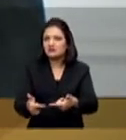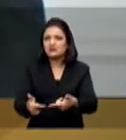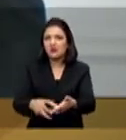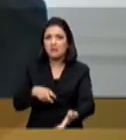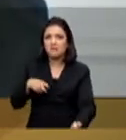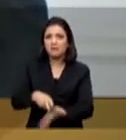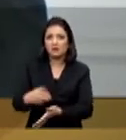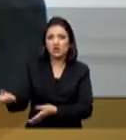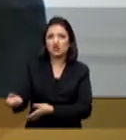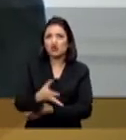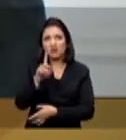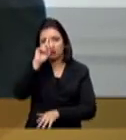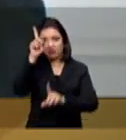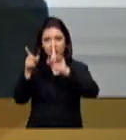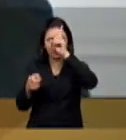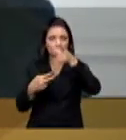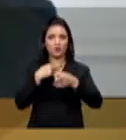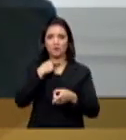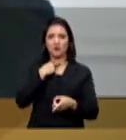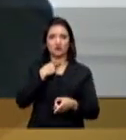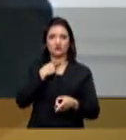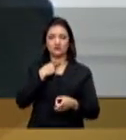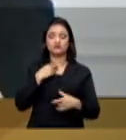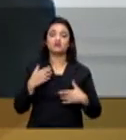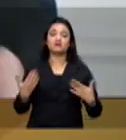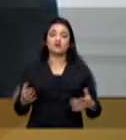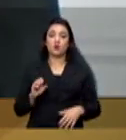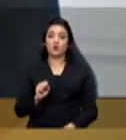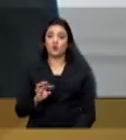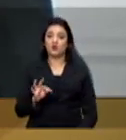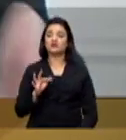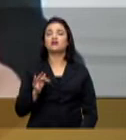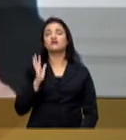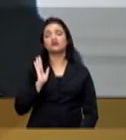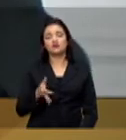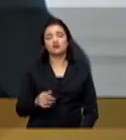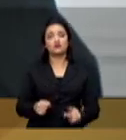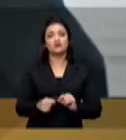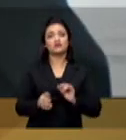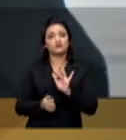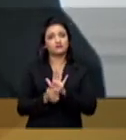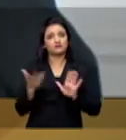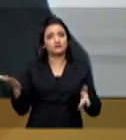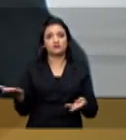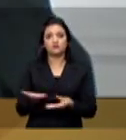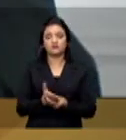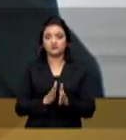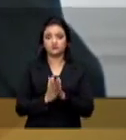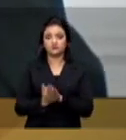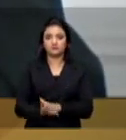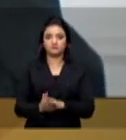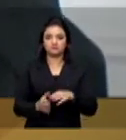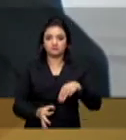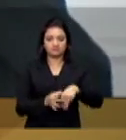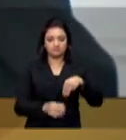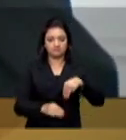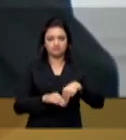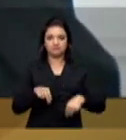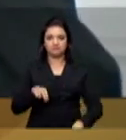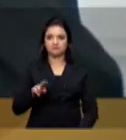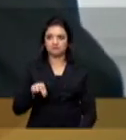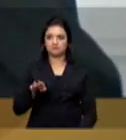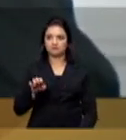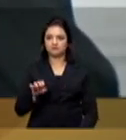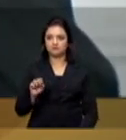Isso vem sendo aplicado pelo Supremo Tribunal Federal em diversos precedentes. O ministro Nunes Marques citou, o